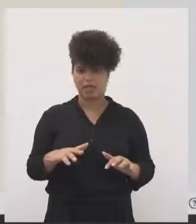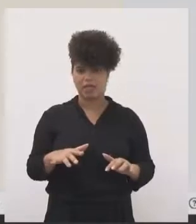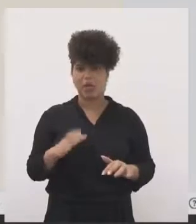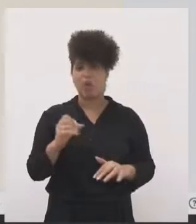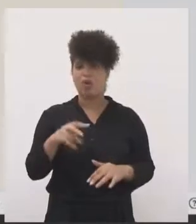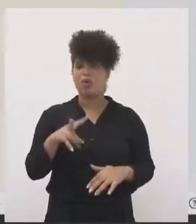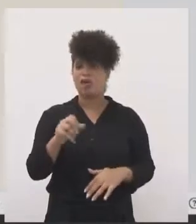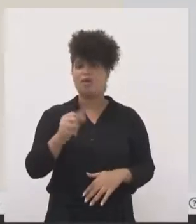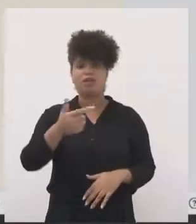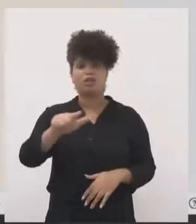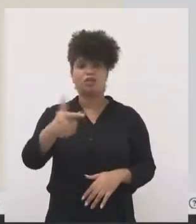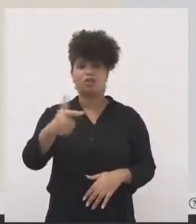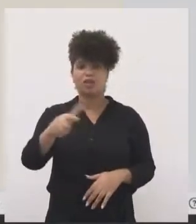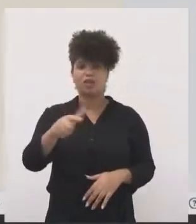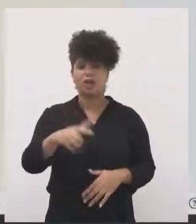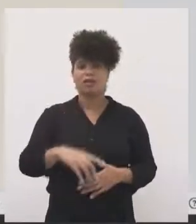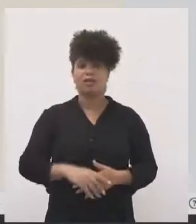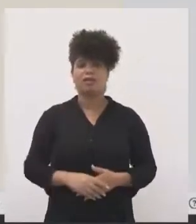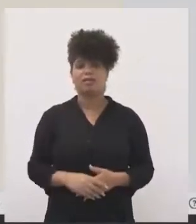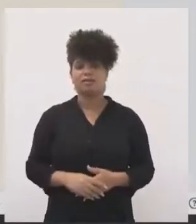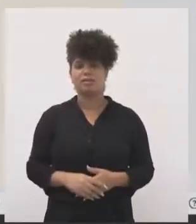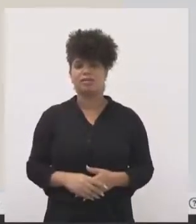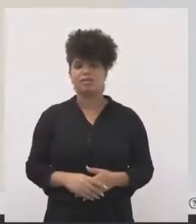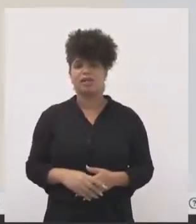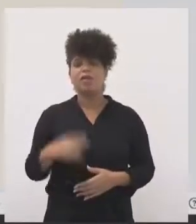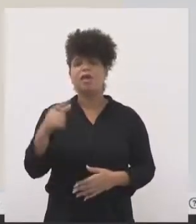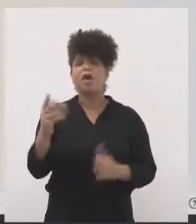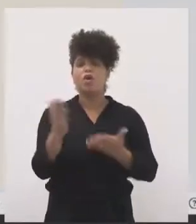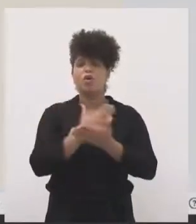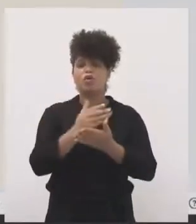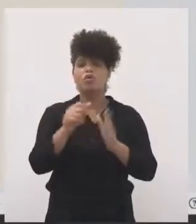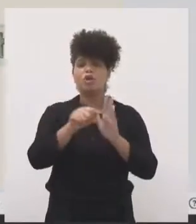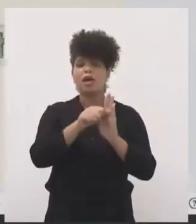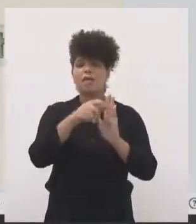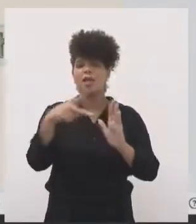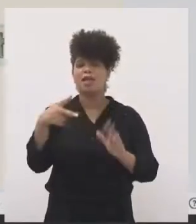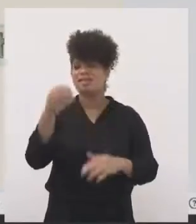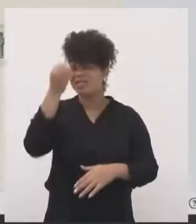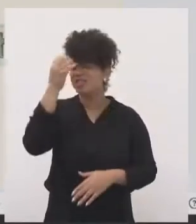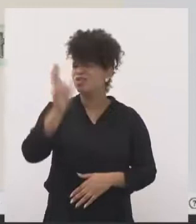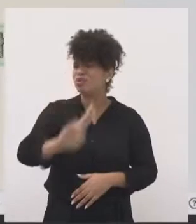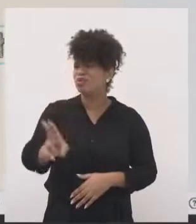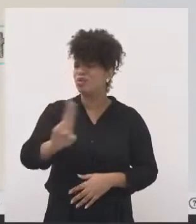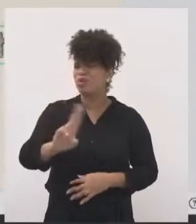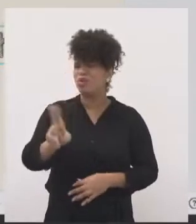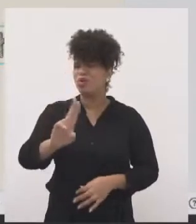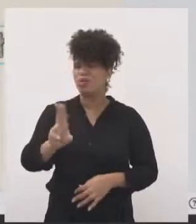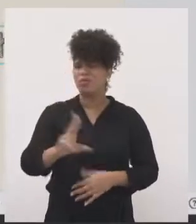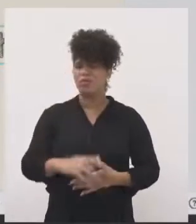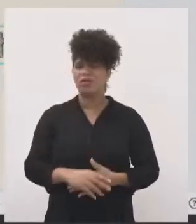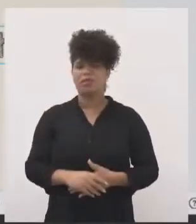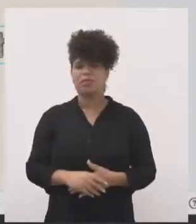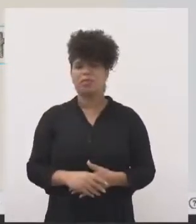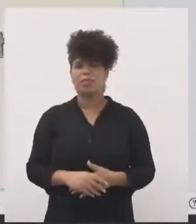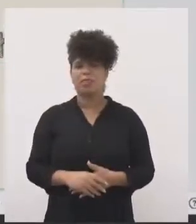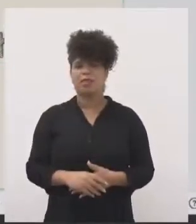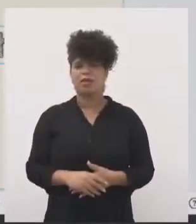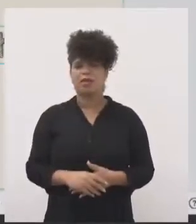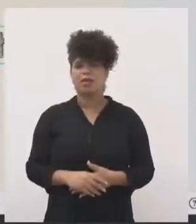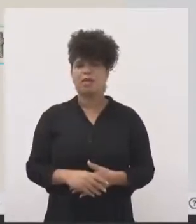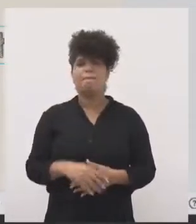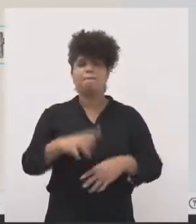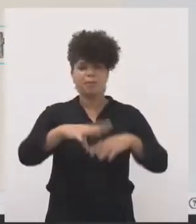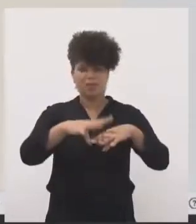uma integração com... Eu sei que tem alguns aplicativos, eu esqueci o nome, se de repente se tiver algum professor de matemática que